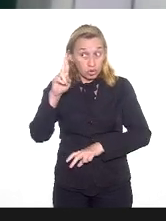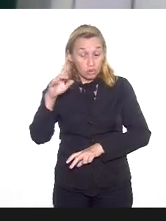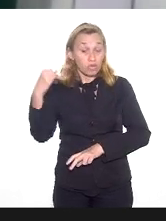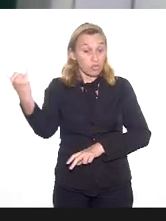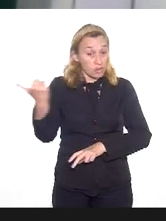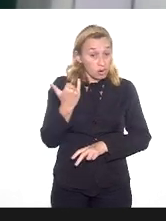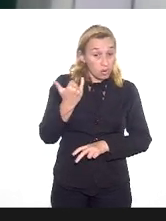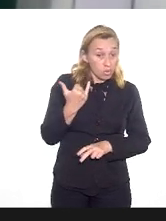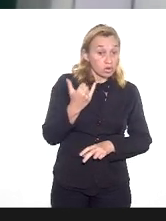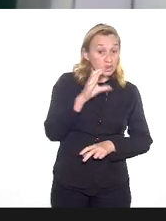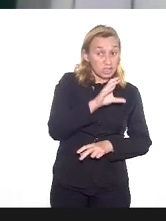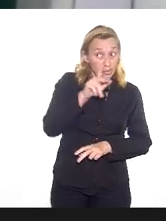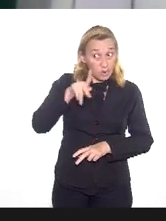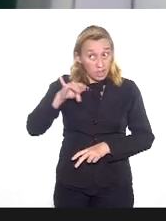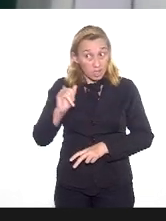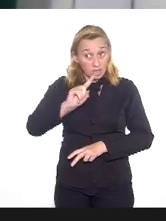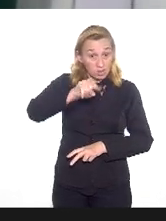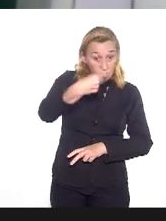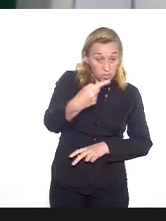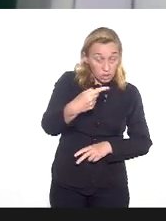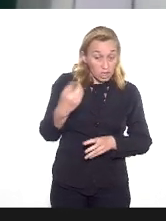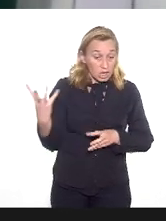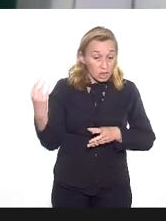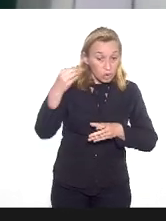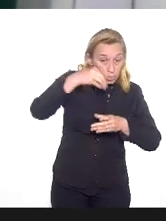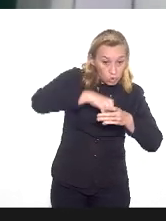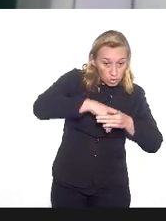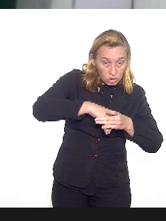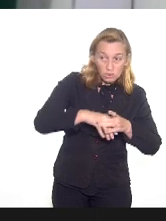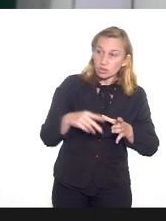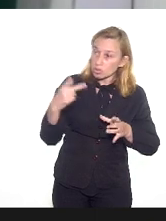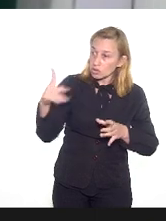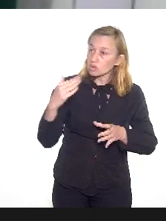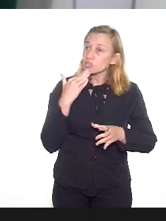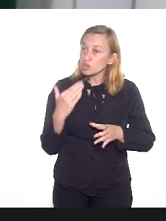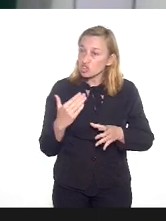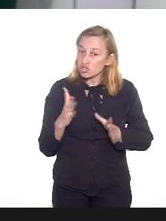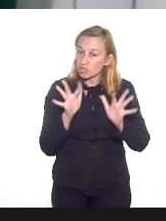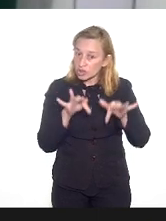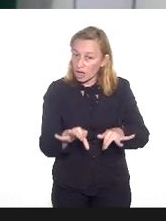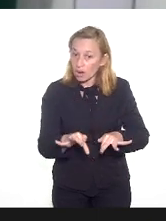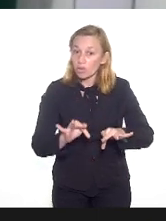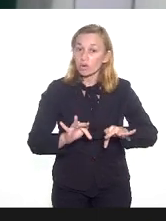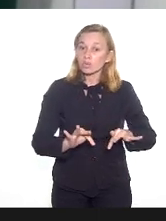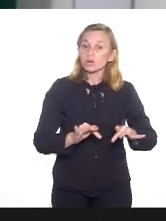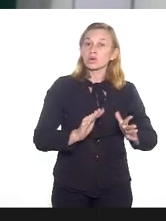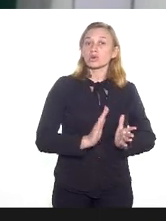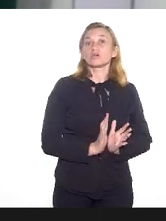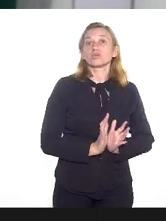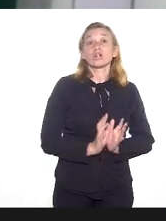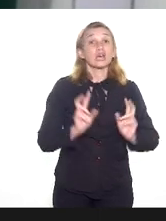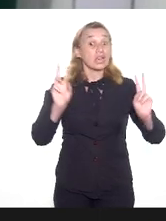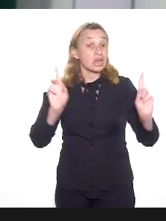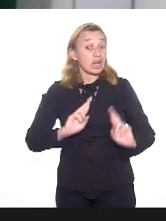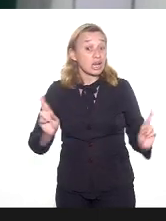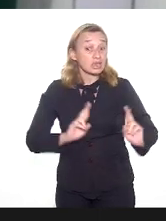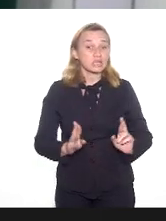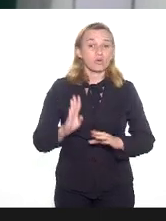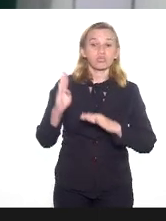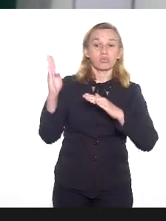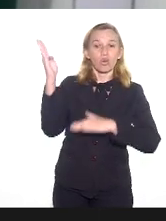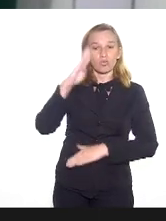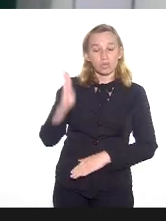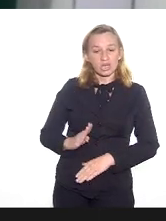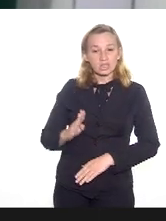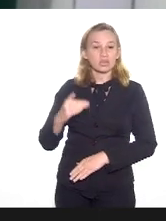CPI, incluiu nas suas recomendações finais procedimentos em relação ao Banco do Brasil